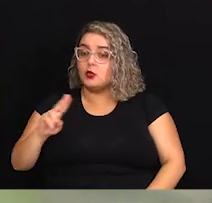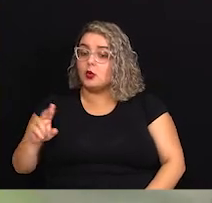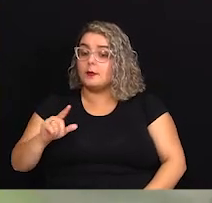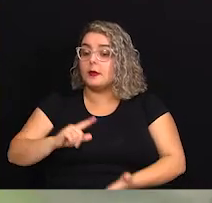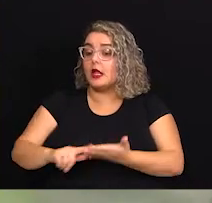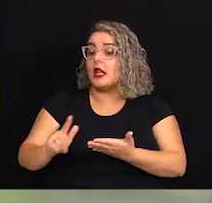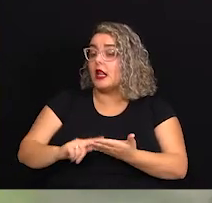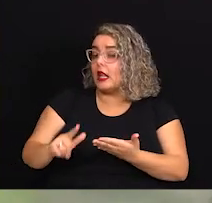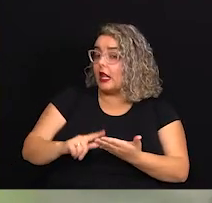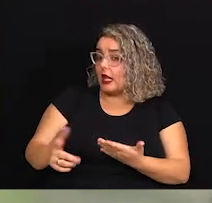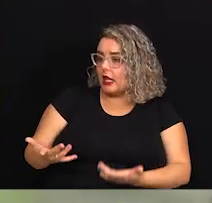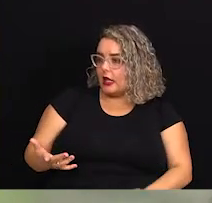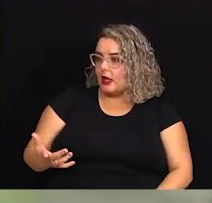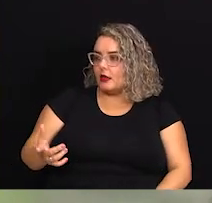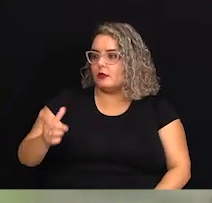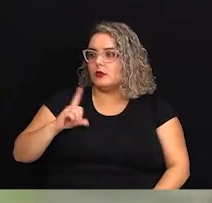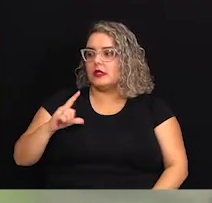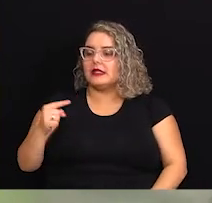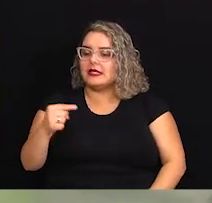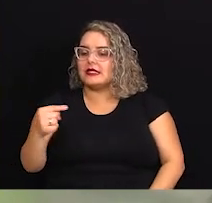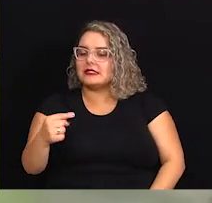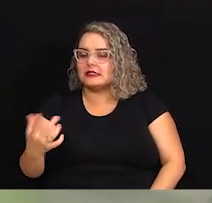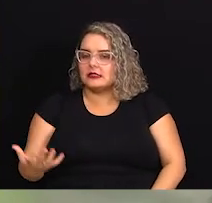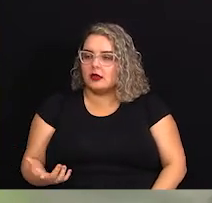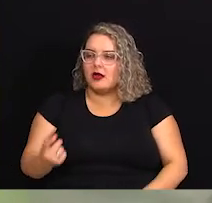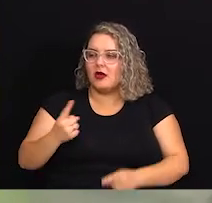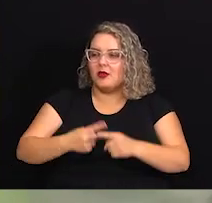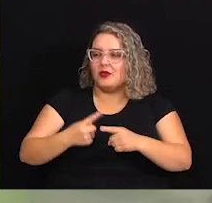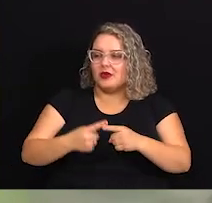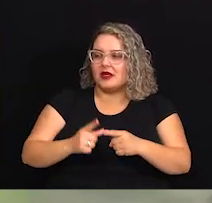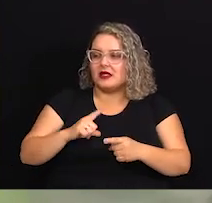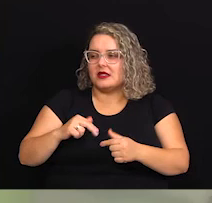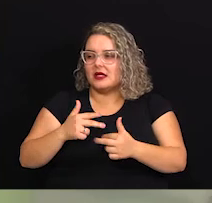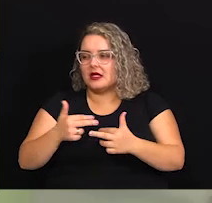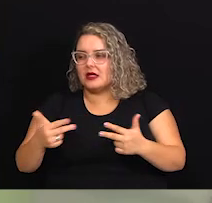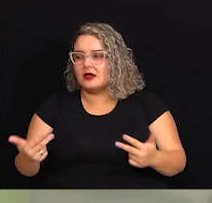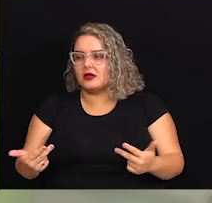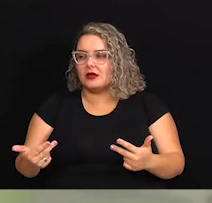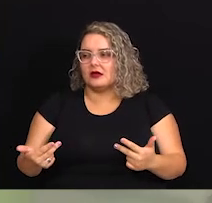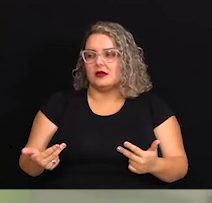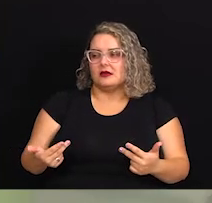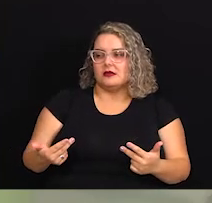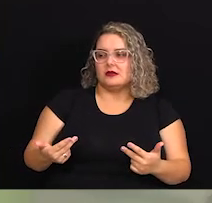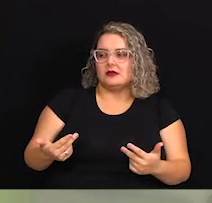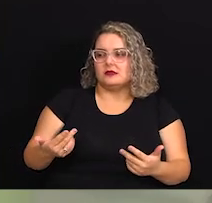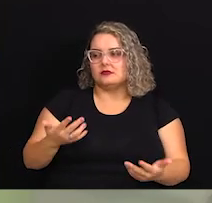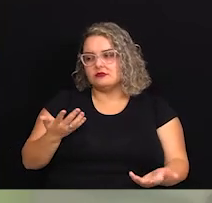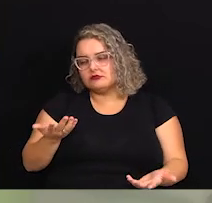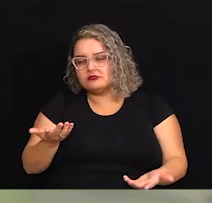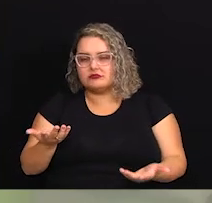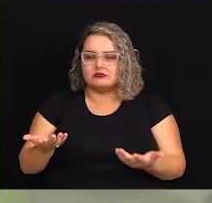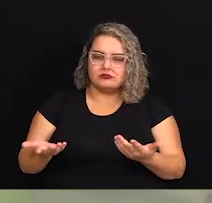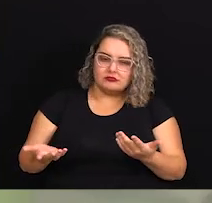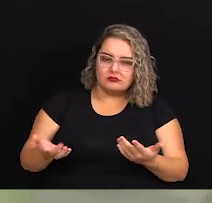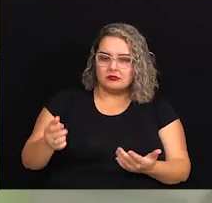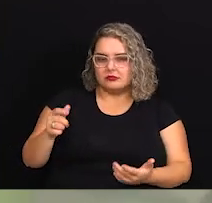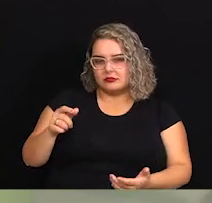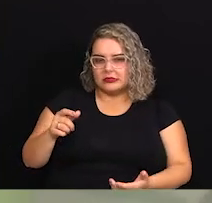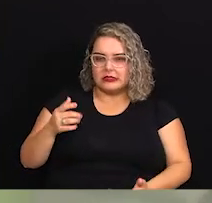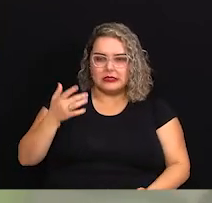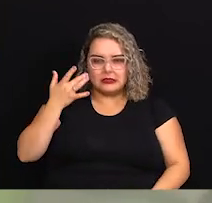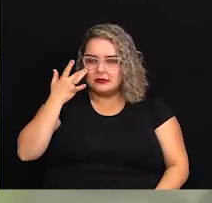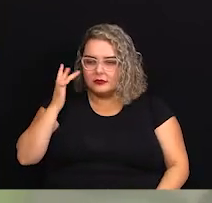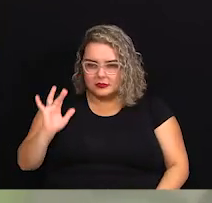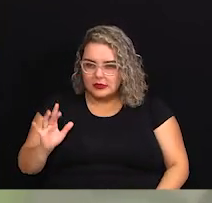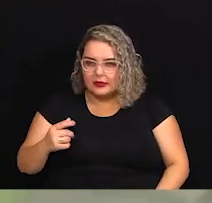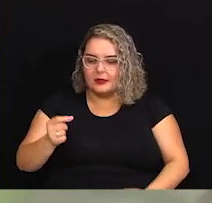mesmo assim tem essa negativa, é porque tem alguma coisa que Você mesmo não